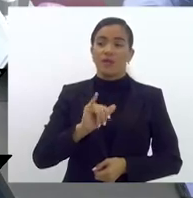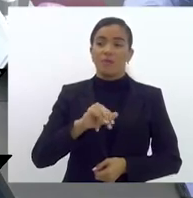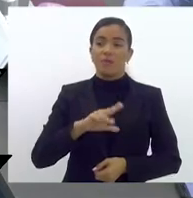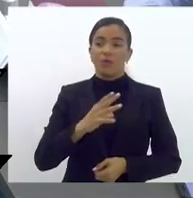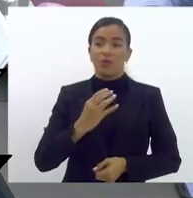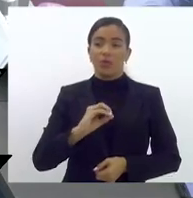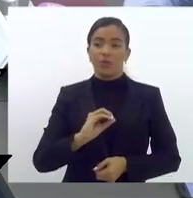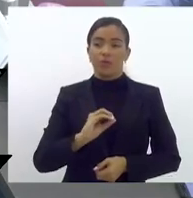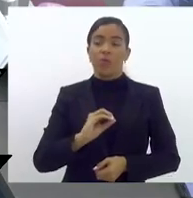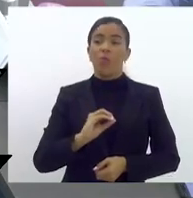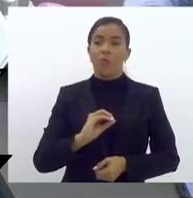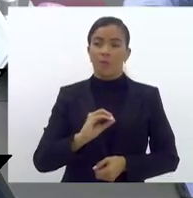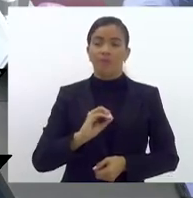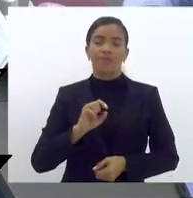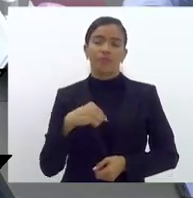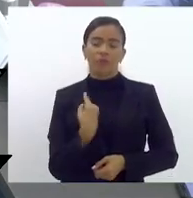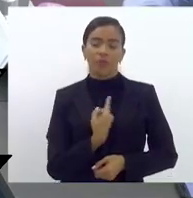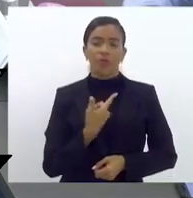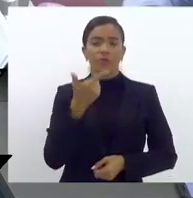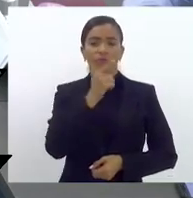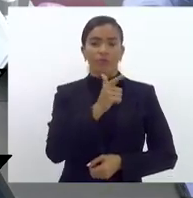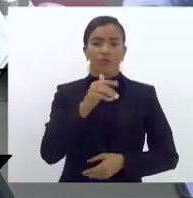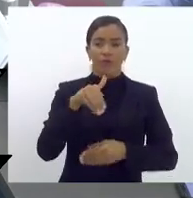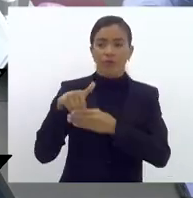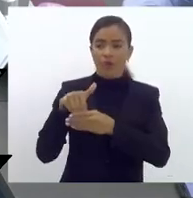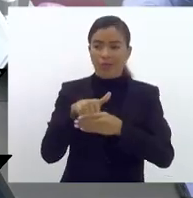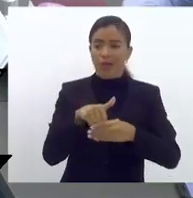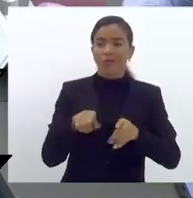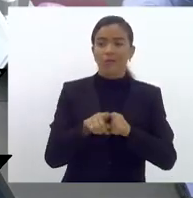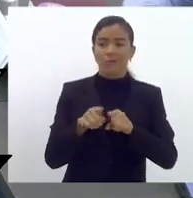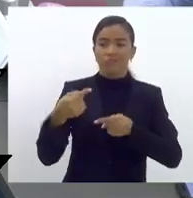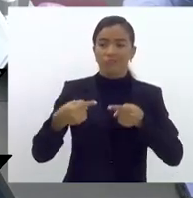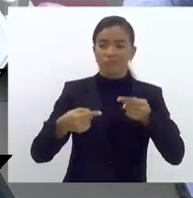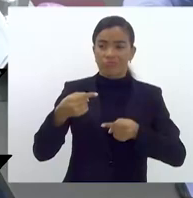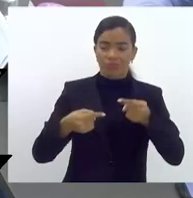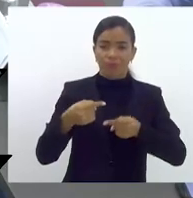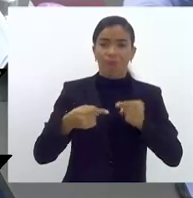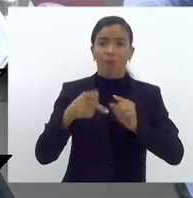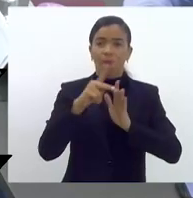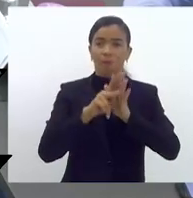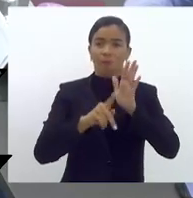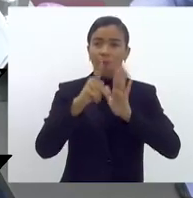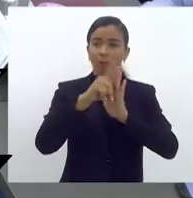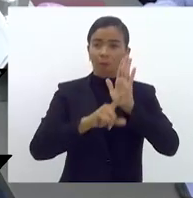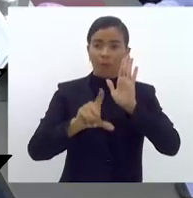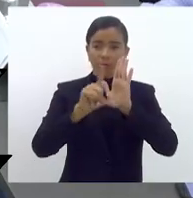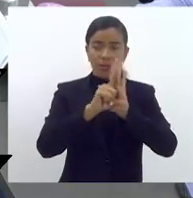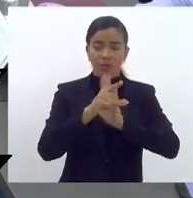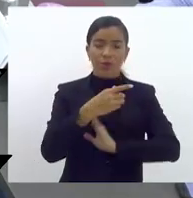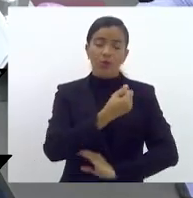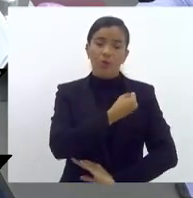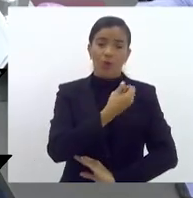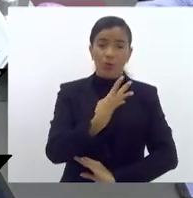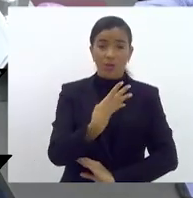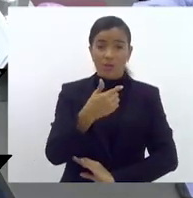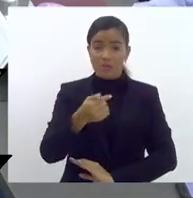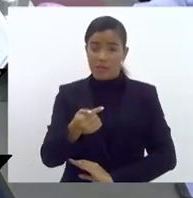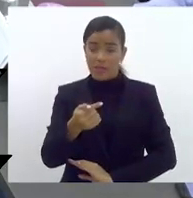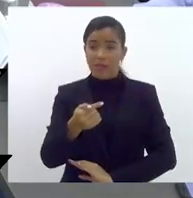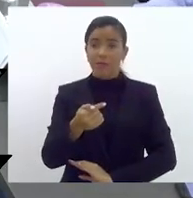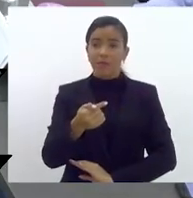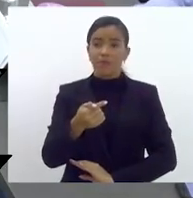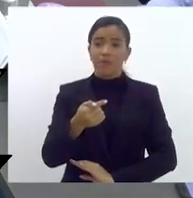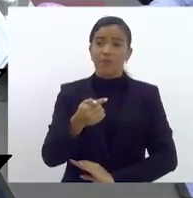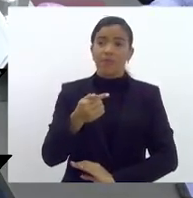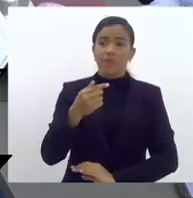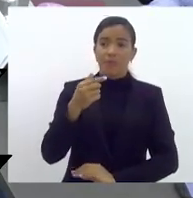possamos votar discutir e votar um projeto 47 da pauta é um projeto de relatoria da deputada Verônica